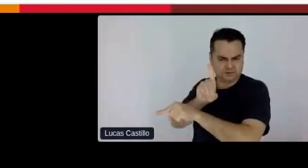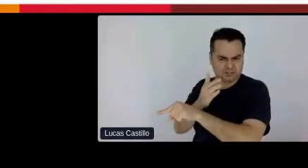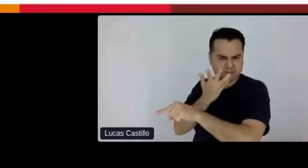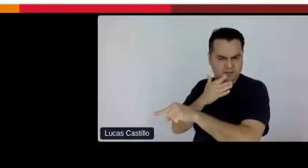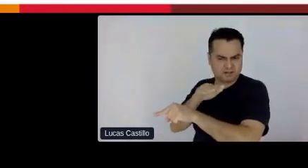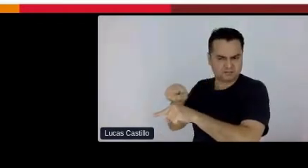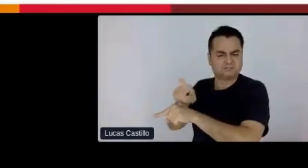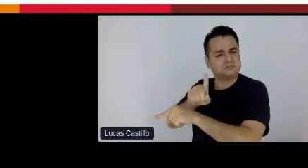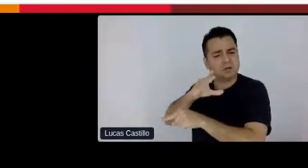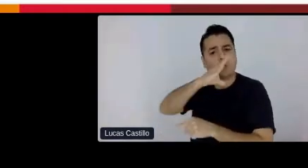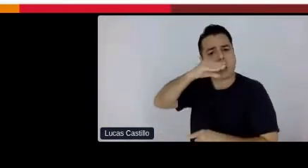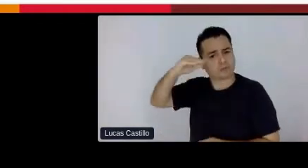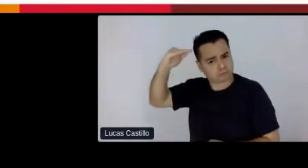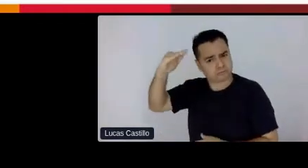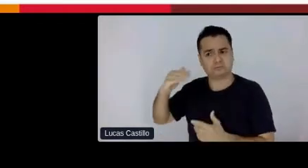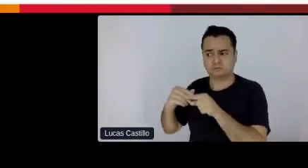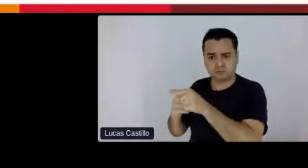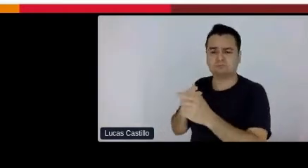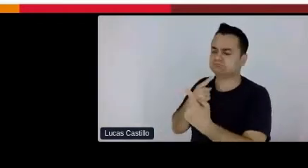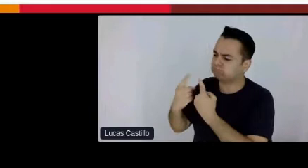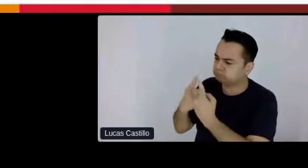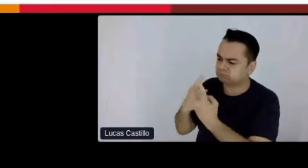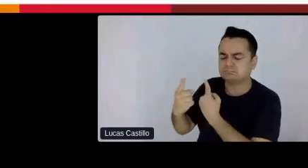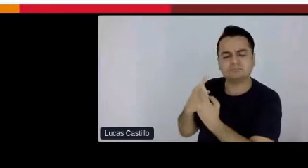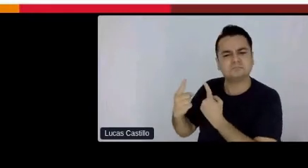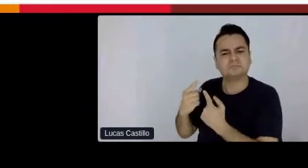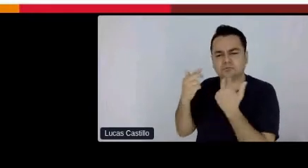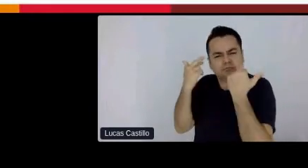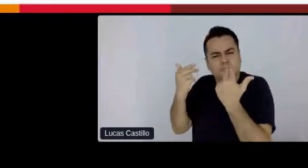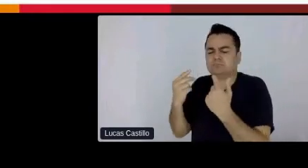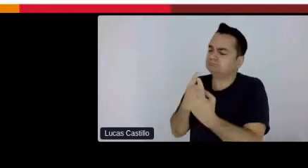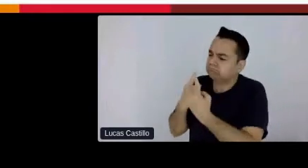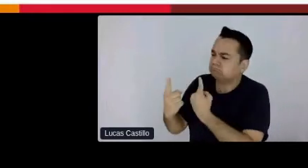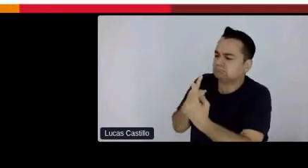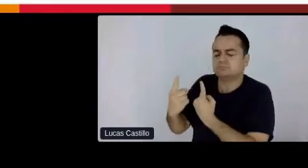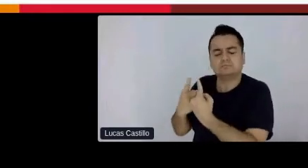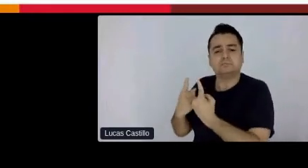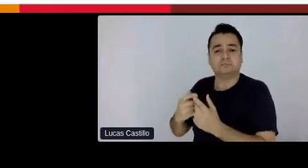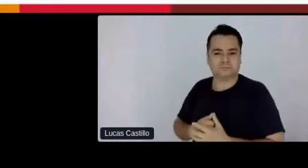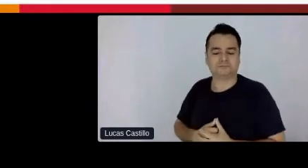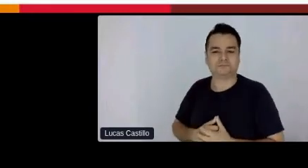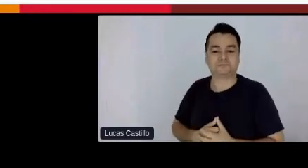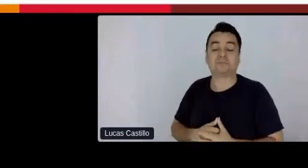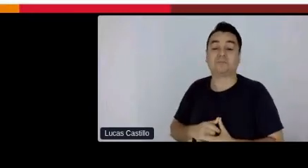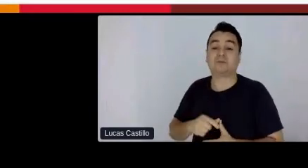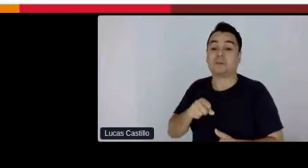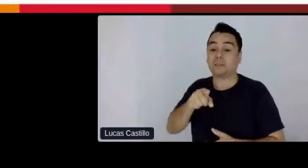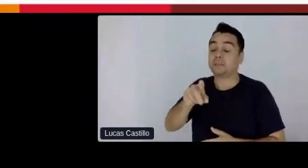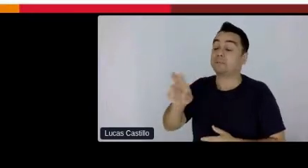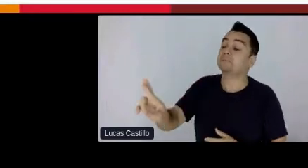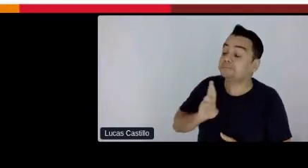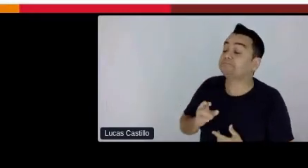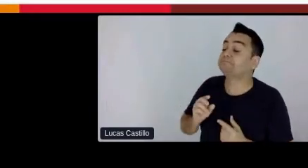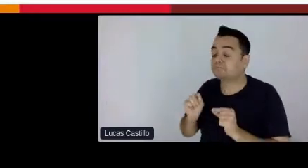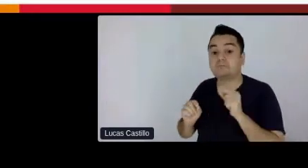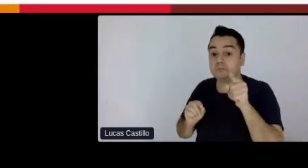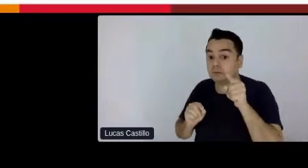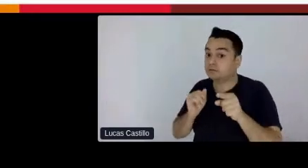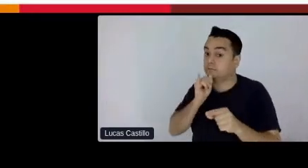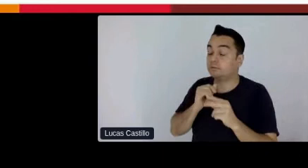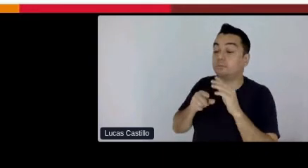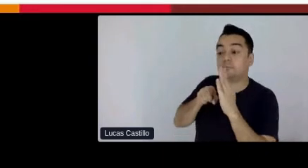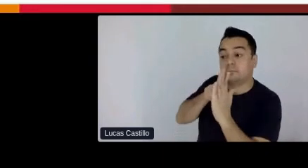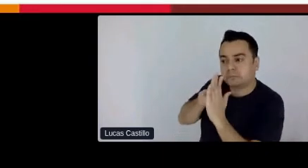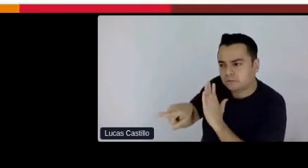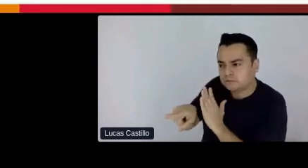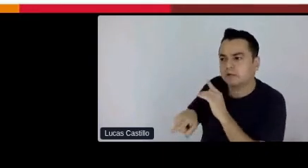oferecer ajuda durante o processo, né? Ou na hora da entrevista. Mas você sempre tem que esperar por uma resposta. E esteja preparado